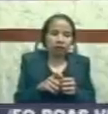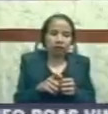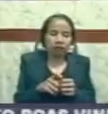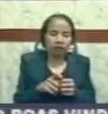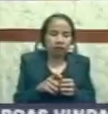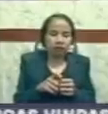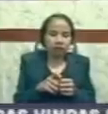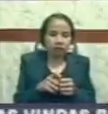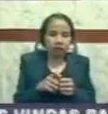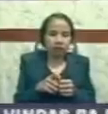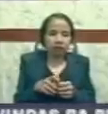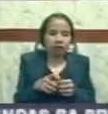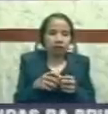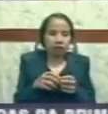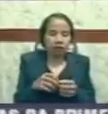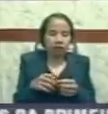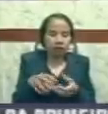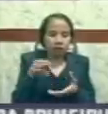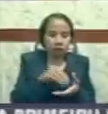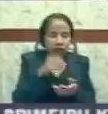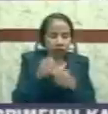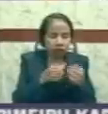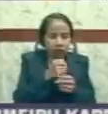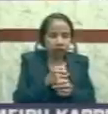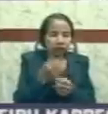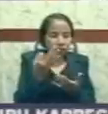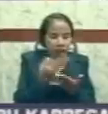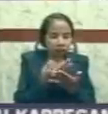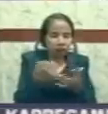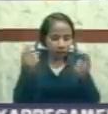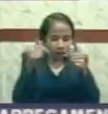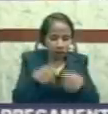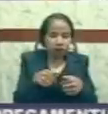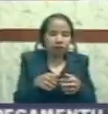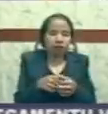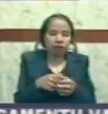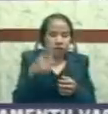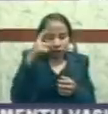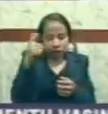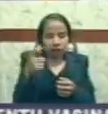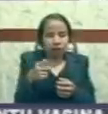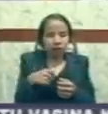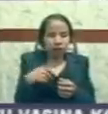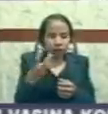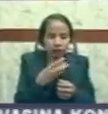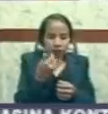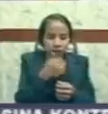despesas ou receitas, se nem bem, mas tem consolidado e a fim do ano com orçamento mais fale. Também razão de Hancata que te se